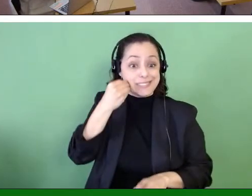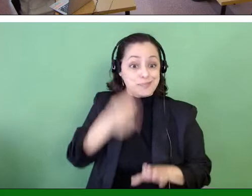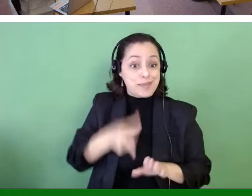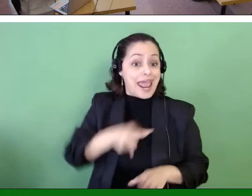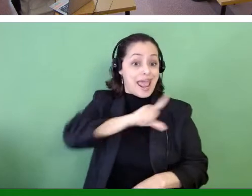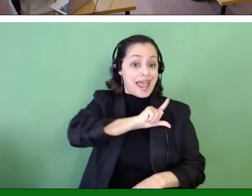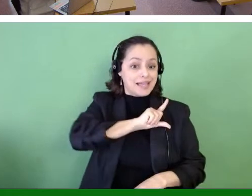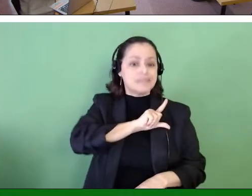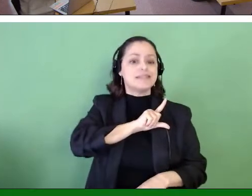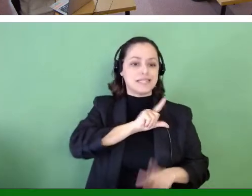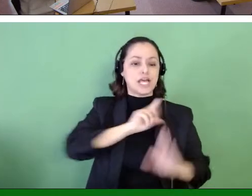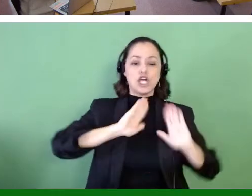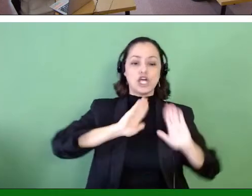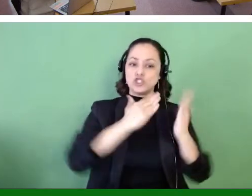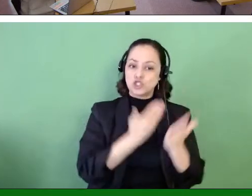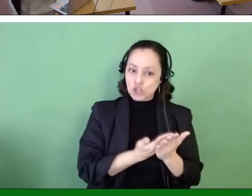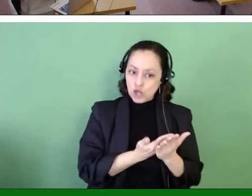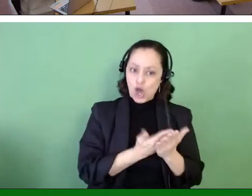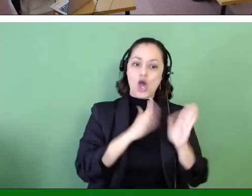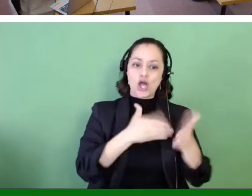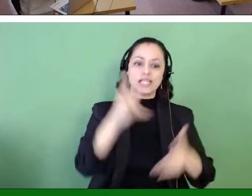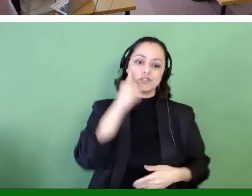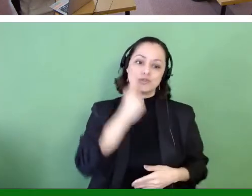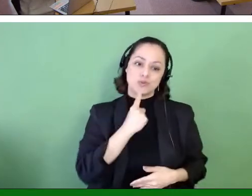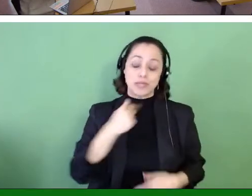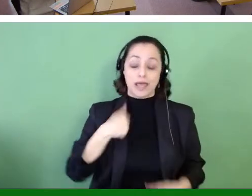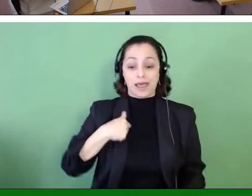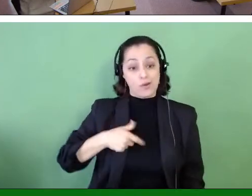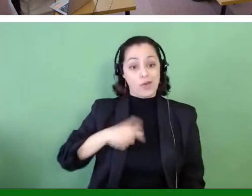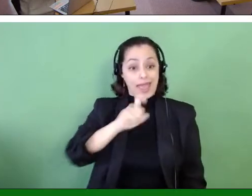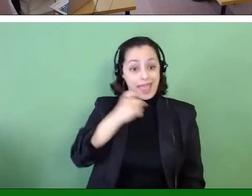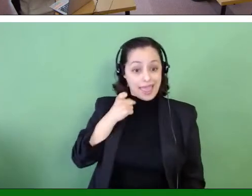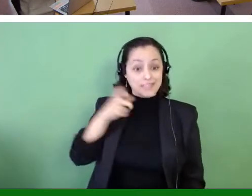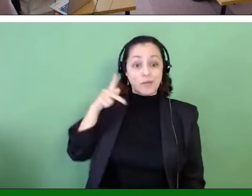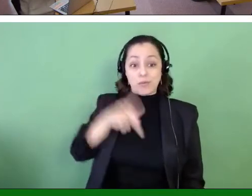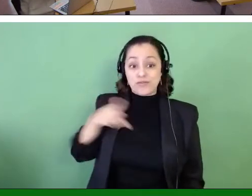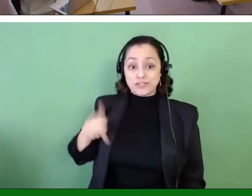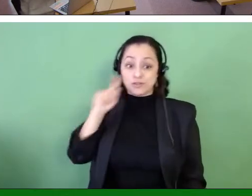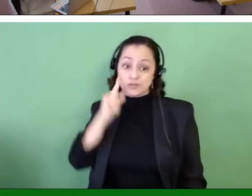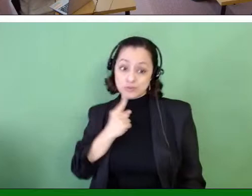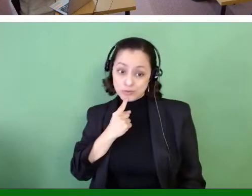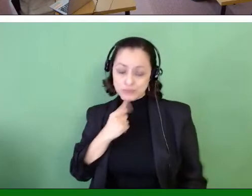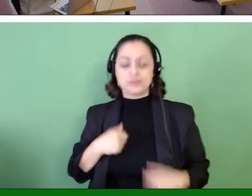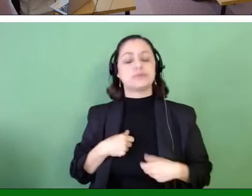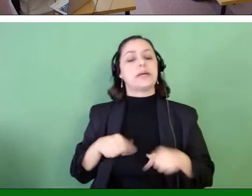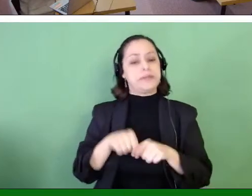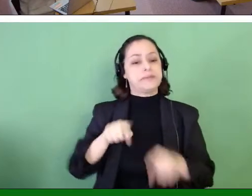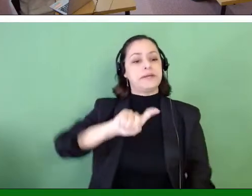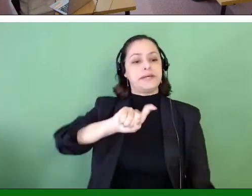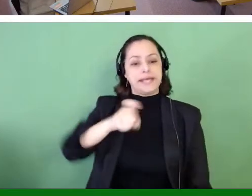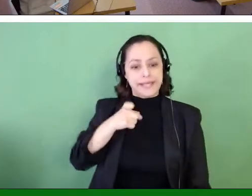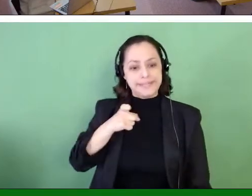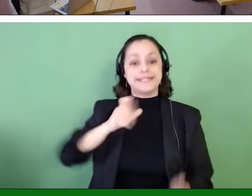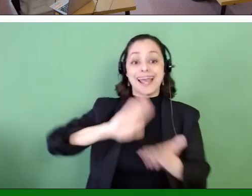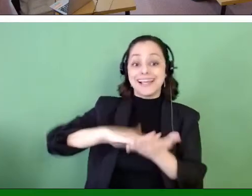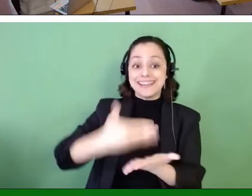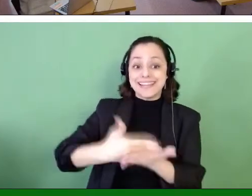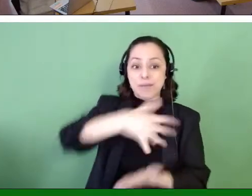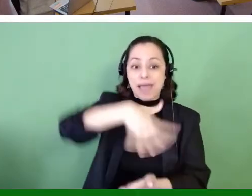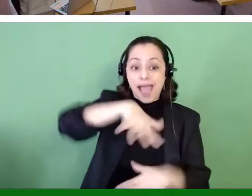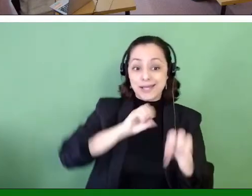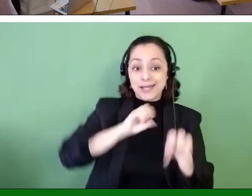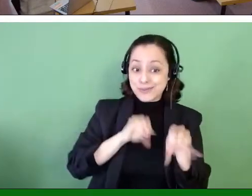escola para surdos como professora de surdos, eu trabalhei como intérprete educacional, então eu venho muito da prática,